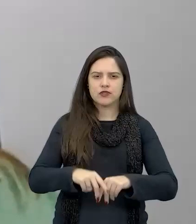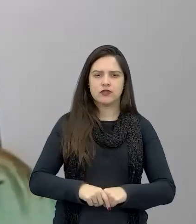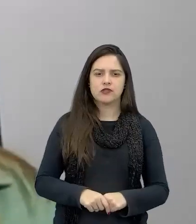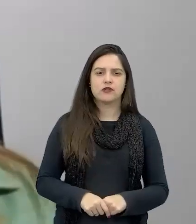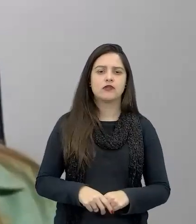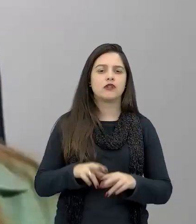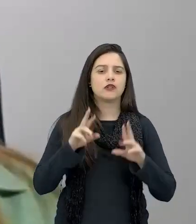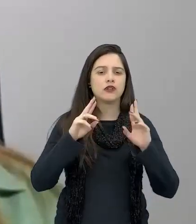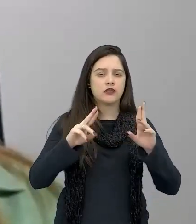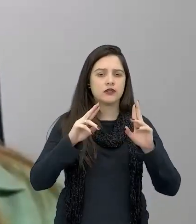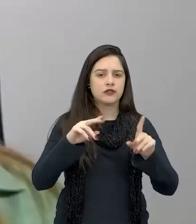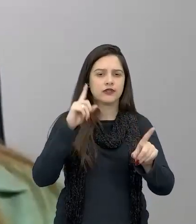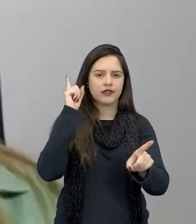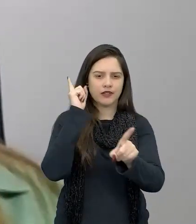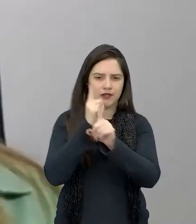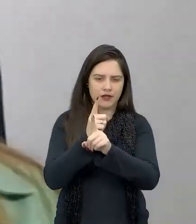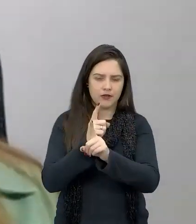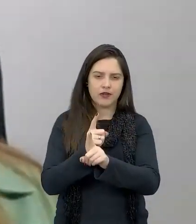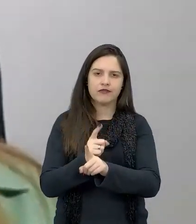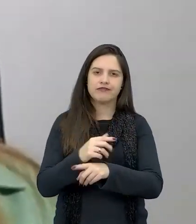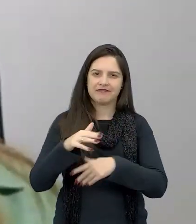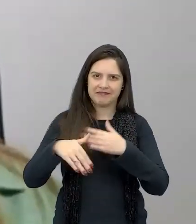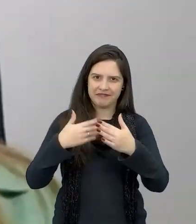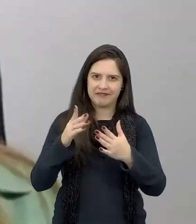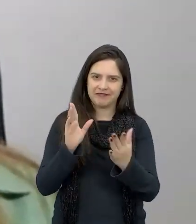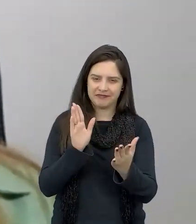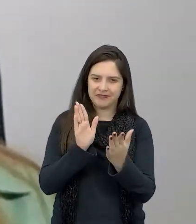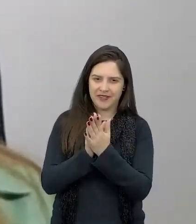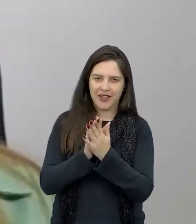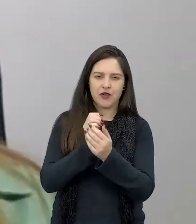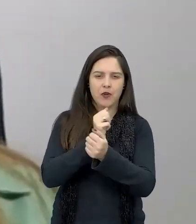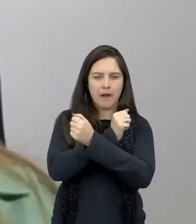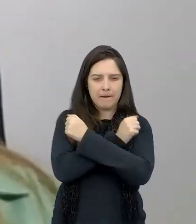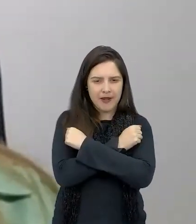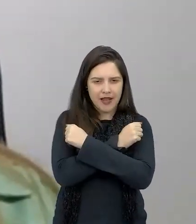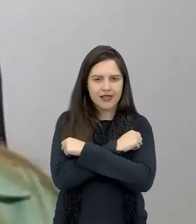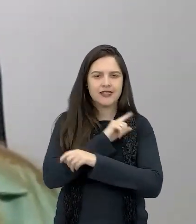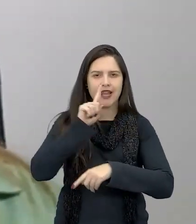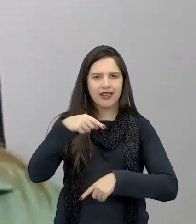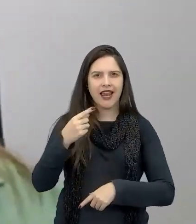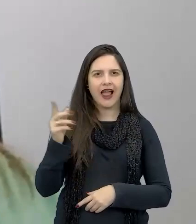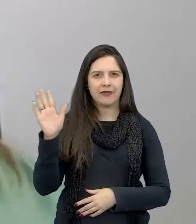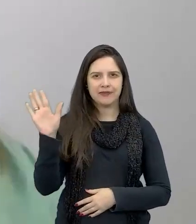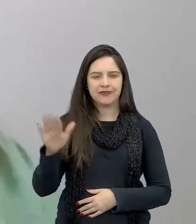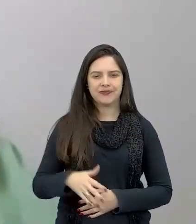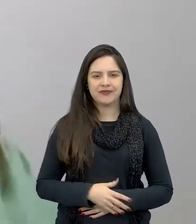espero encontrá-los brevemente. Um grande abraço e até lá!